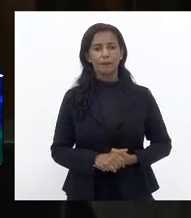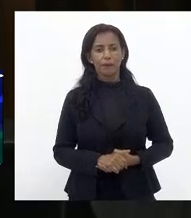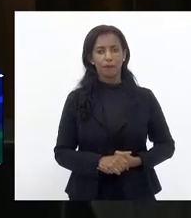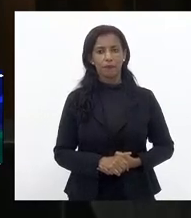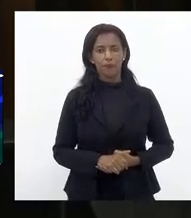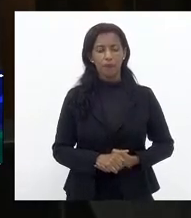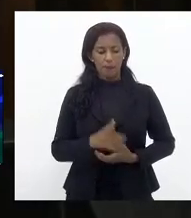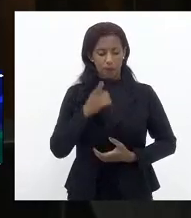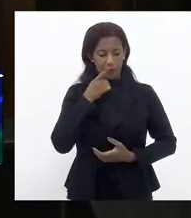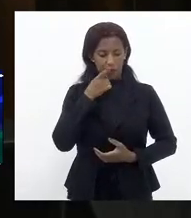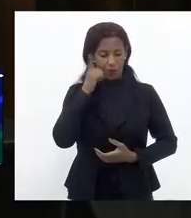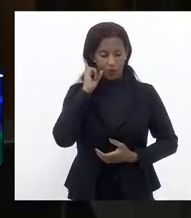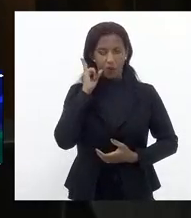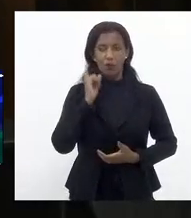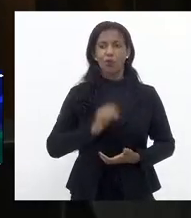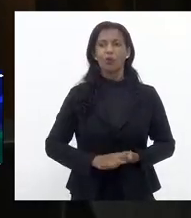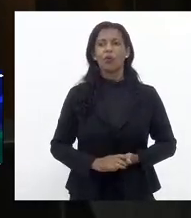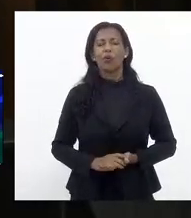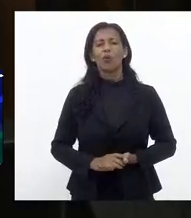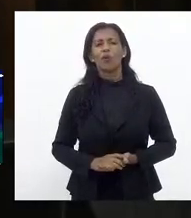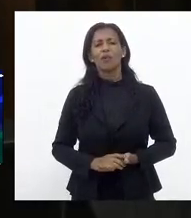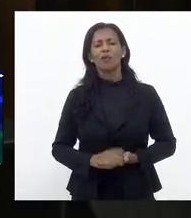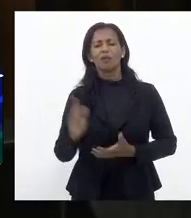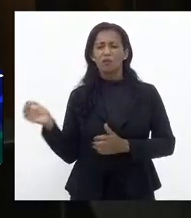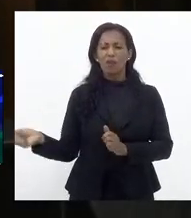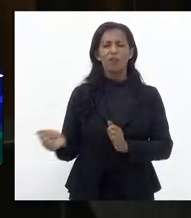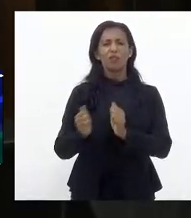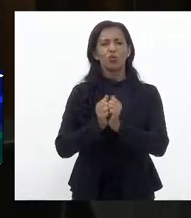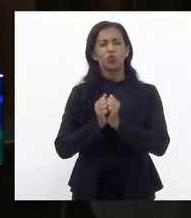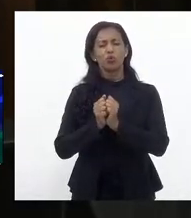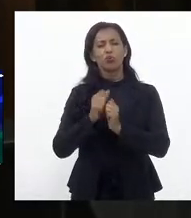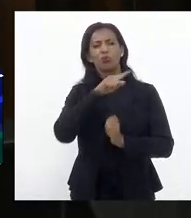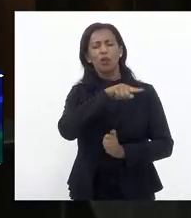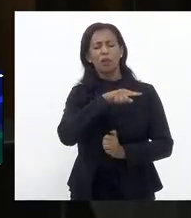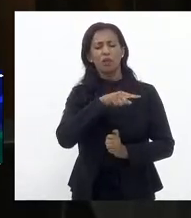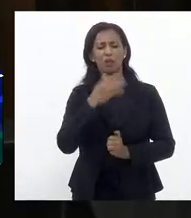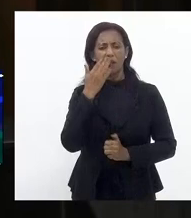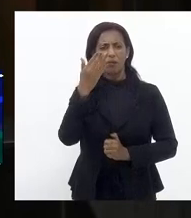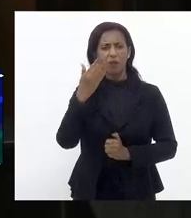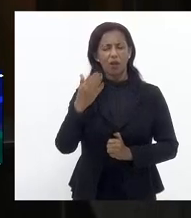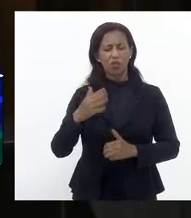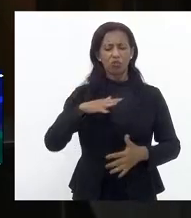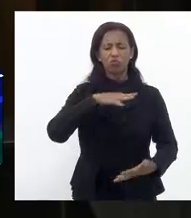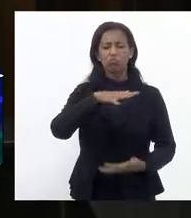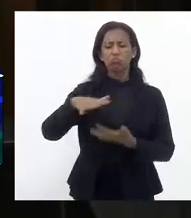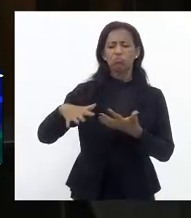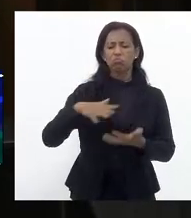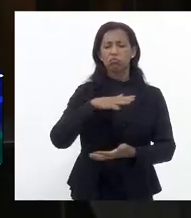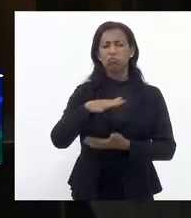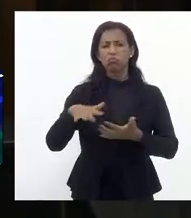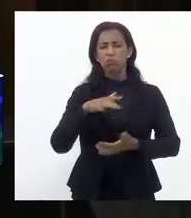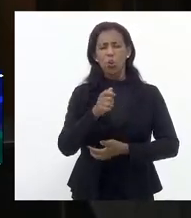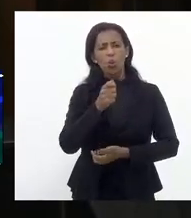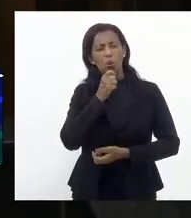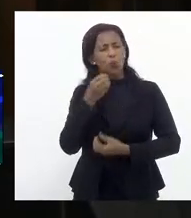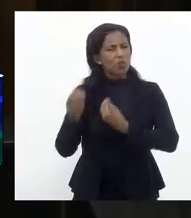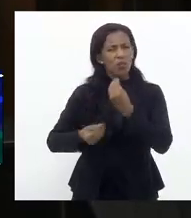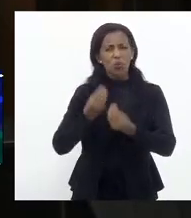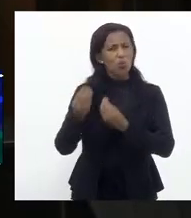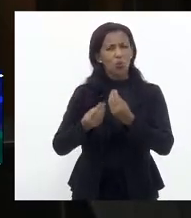ontem eu estive presente na manifestação dos funcionários públicos aqui na porta da Alerj, e não tem como